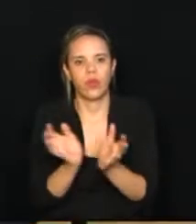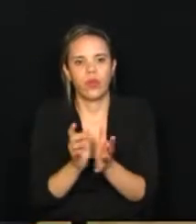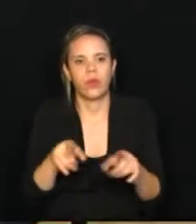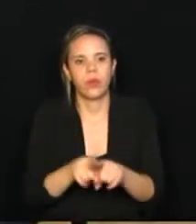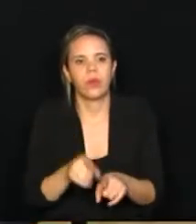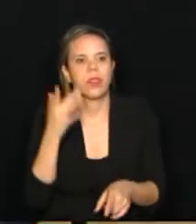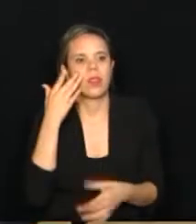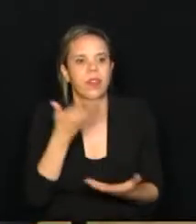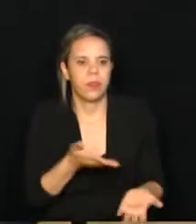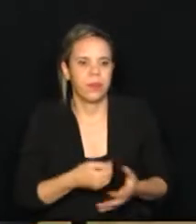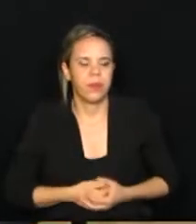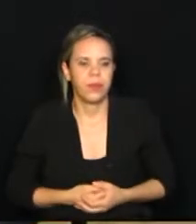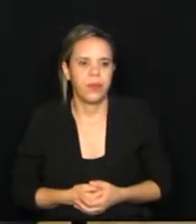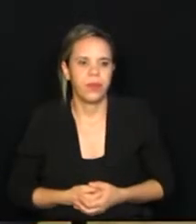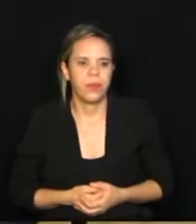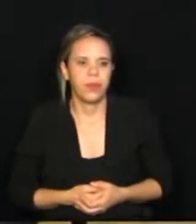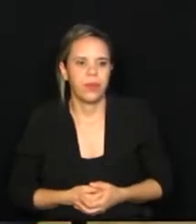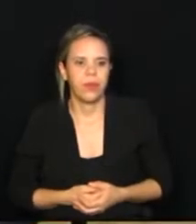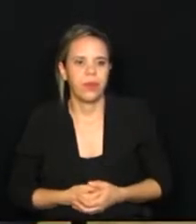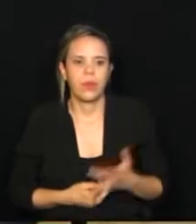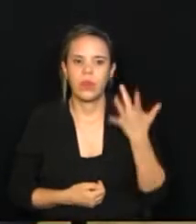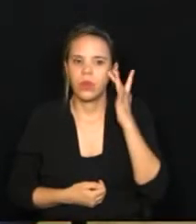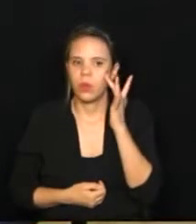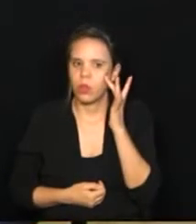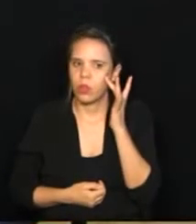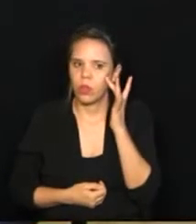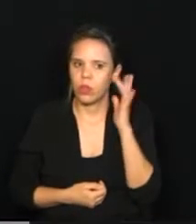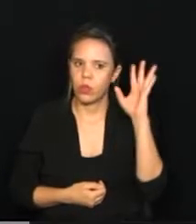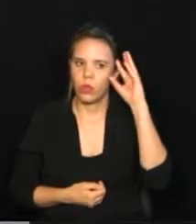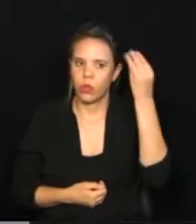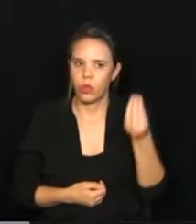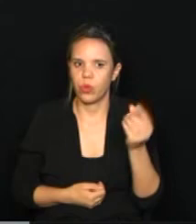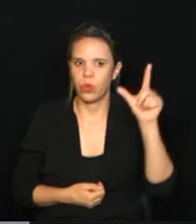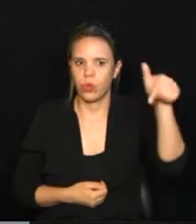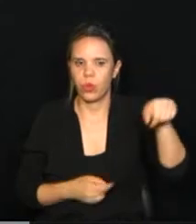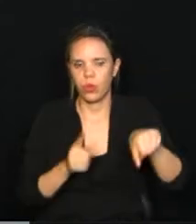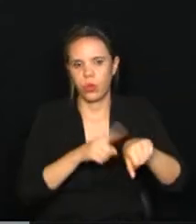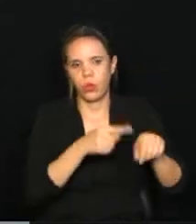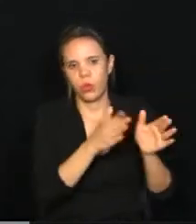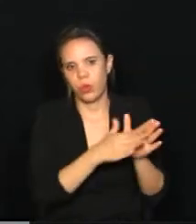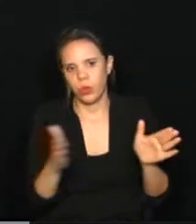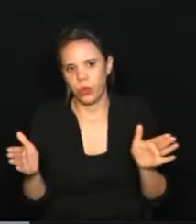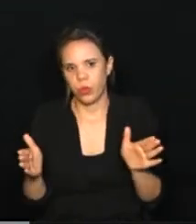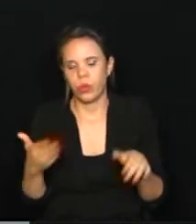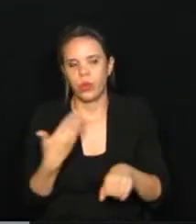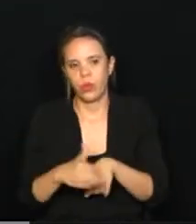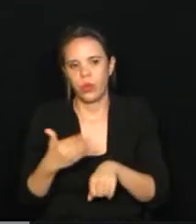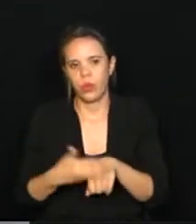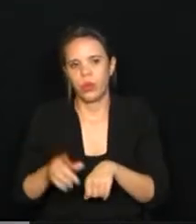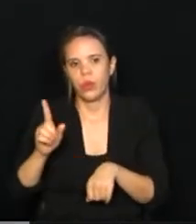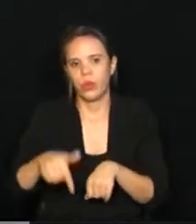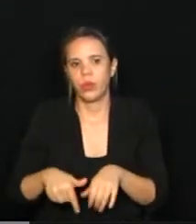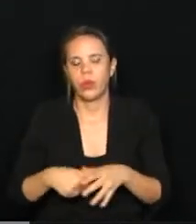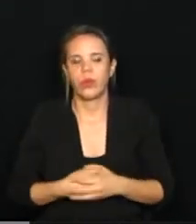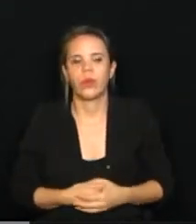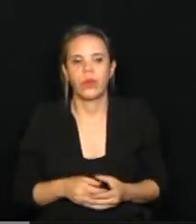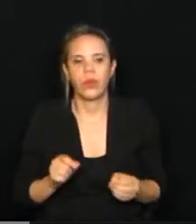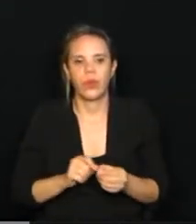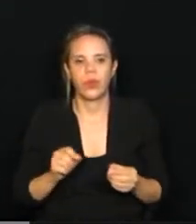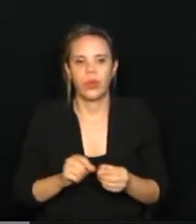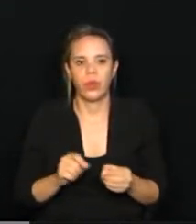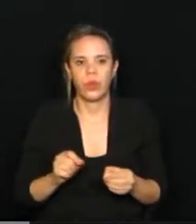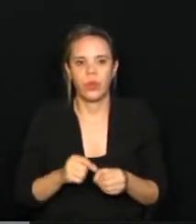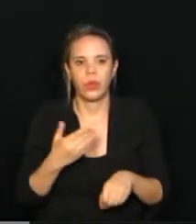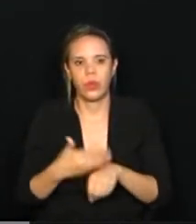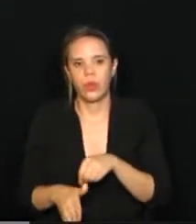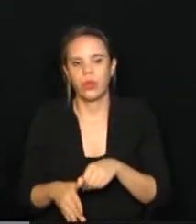também? Eu acho que eu entendi depois de um tempo que o treino o que você faz no treino, você faz